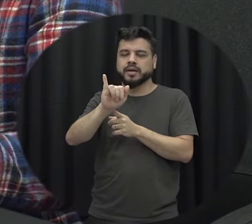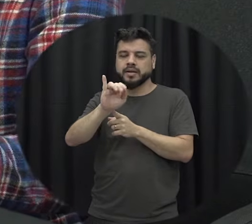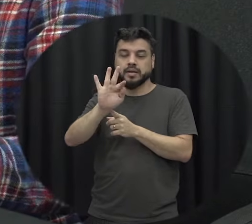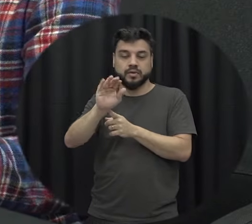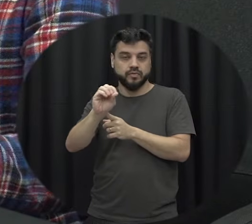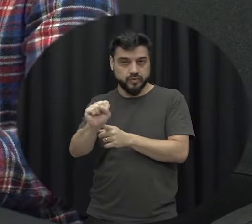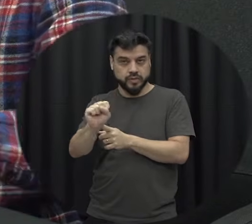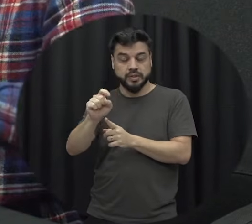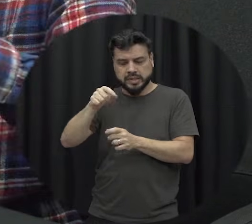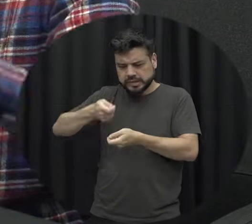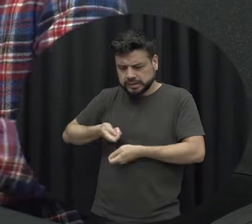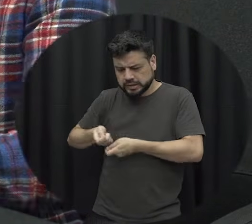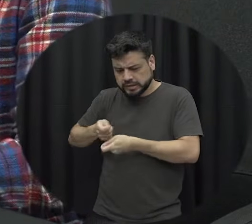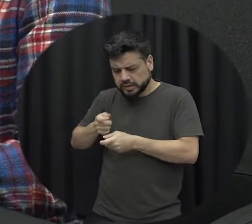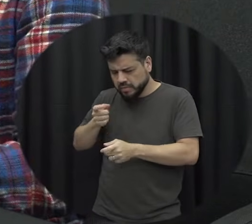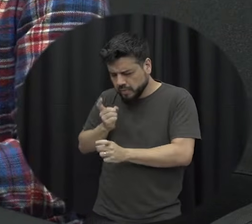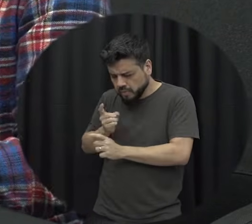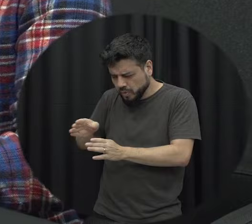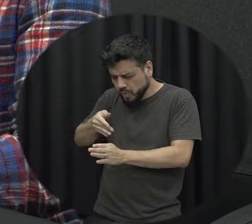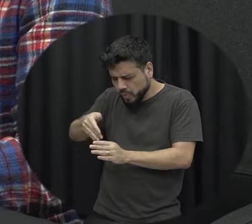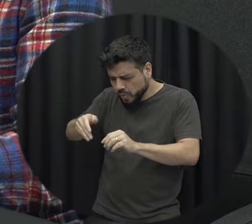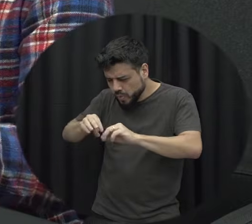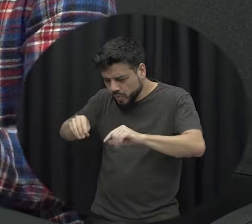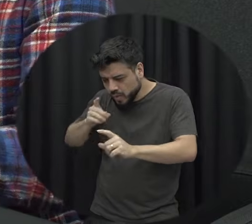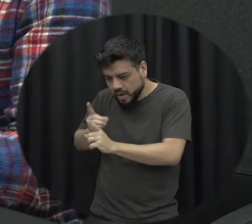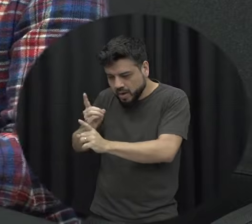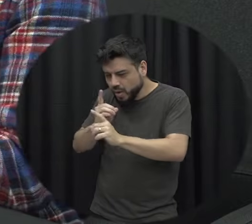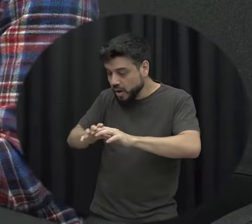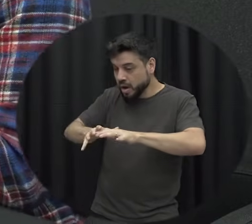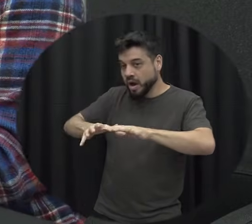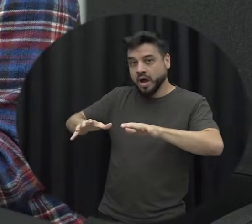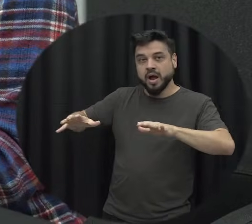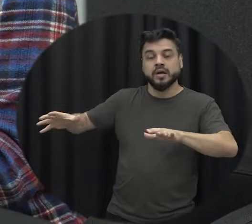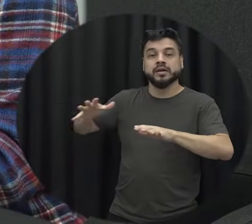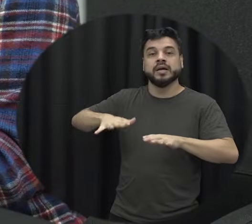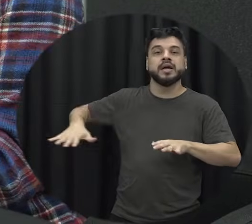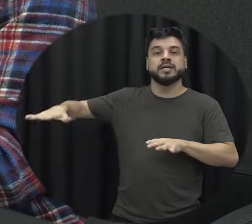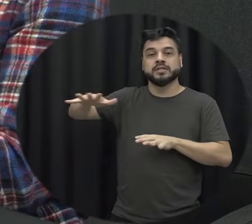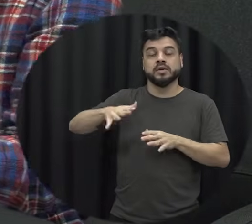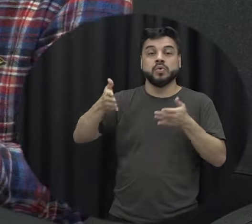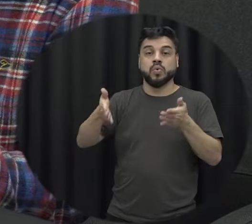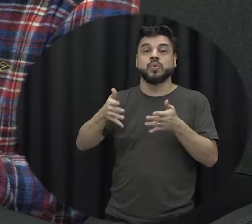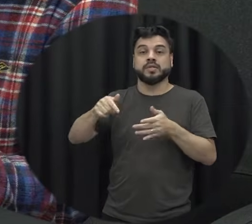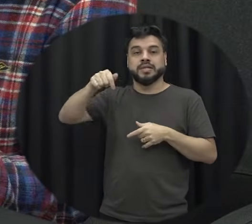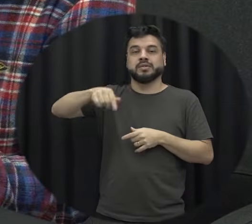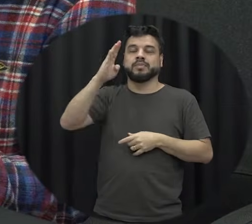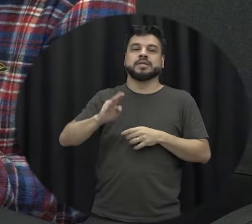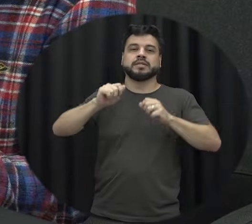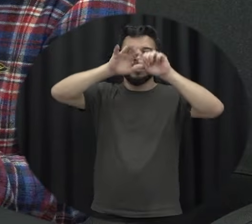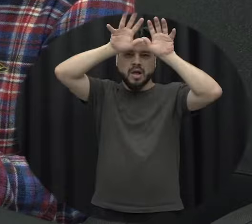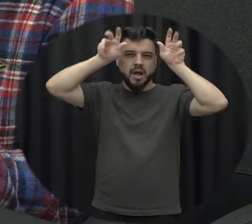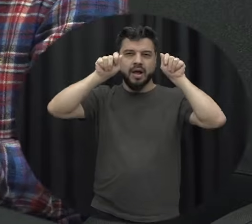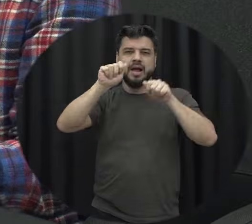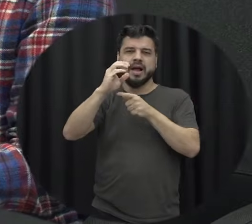aliás, que foram feitas na região onde hoje está o estado do Acre, no Brasil, em partes